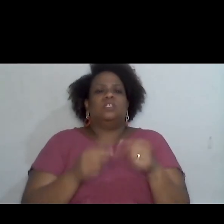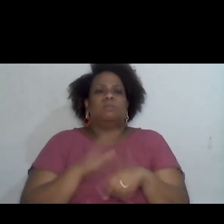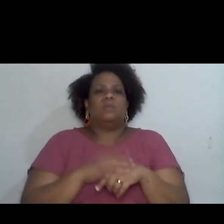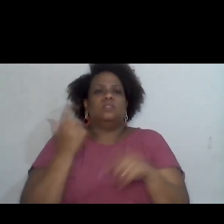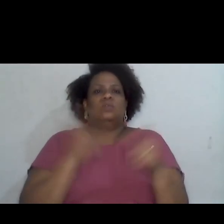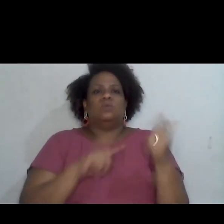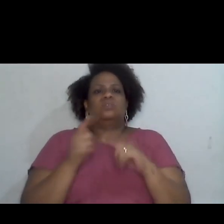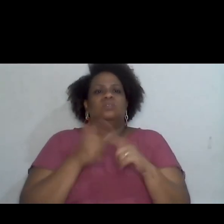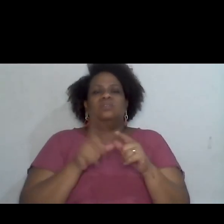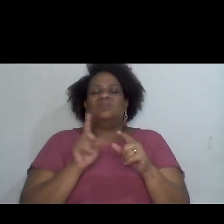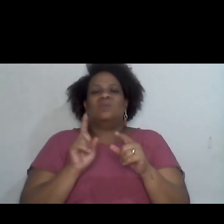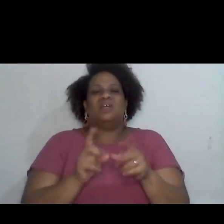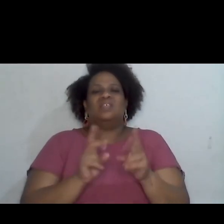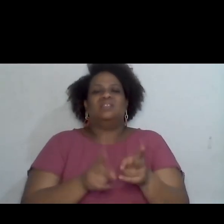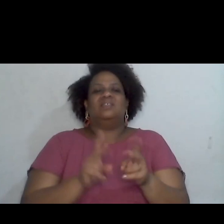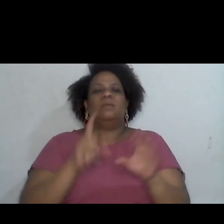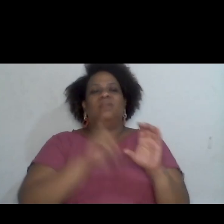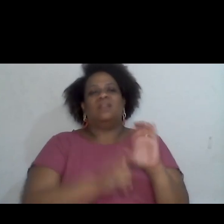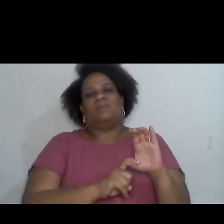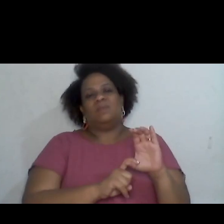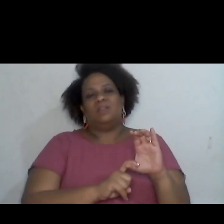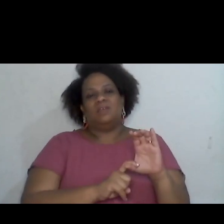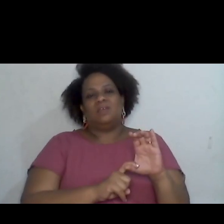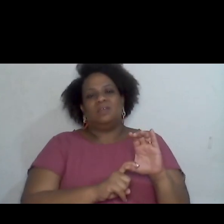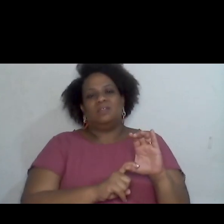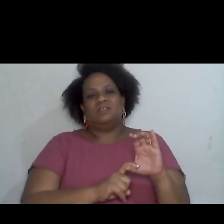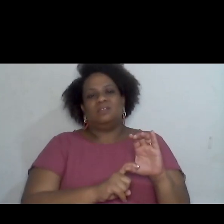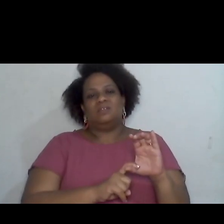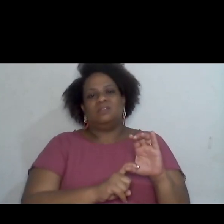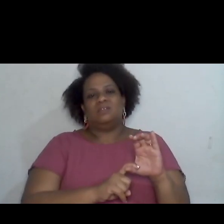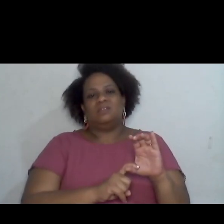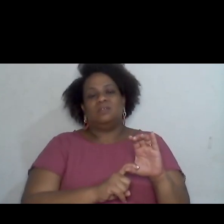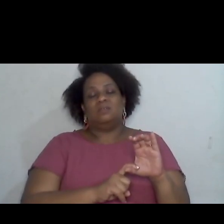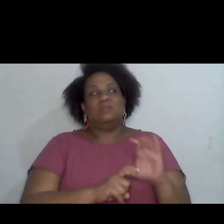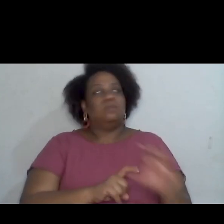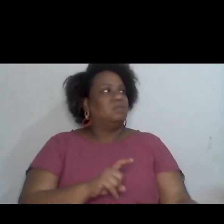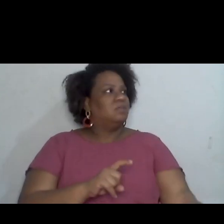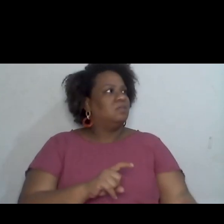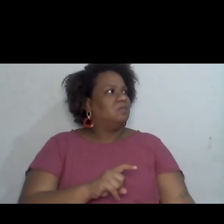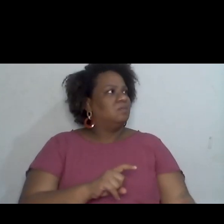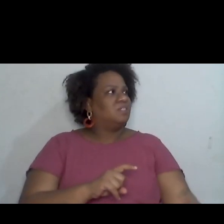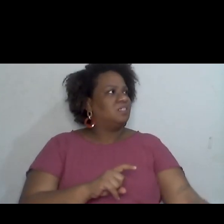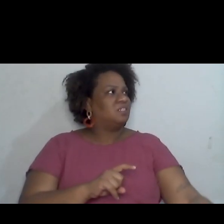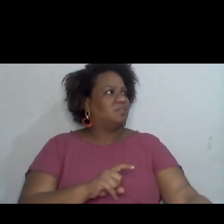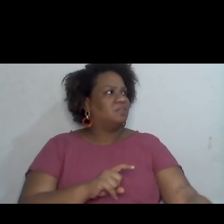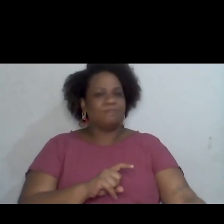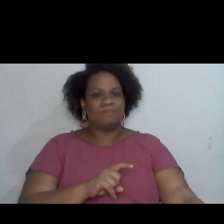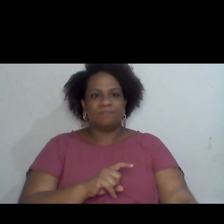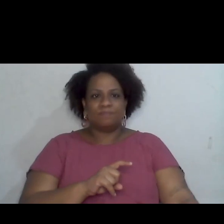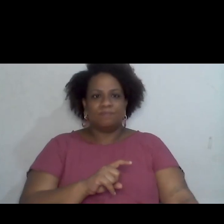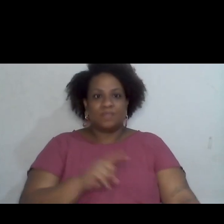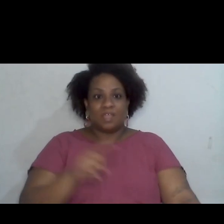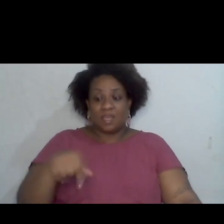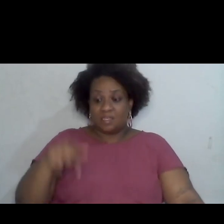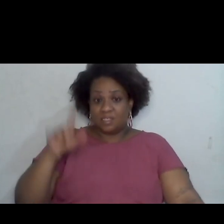fiquem sempre dependendo do governo que está de plantão. Então, para tudo isso, a gente precisa de organização. E dessa gestão,